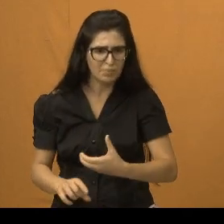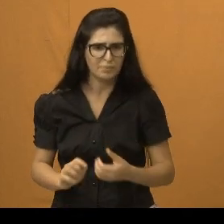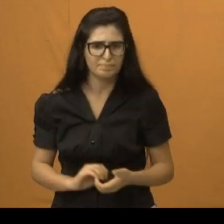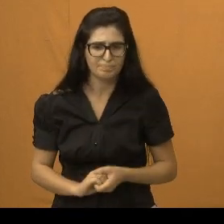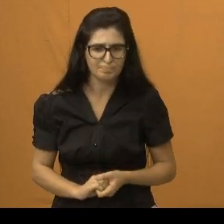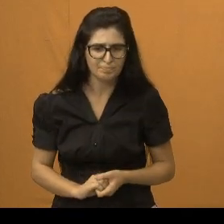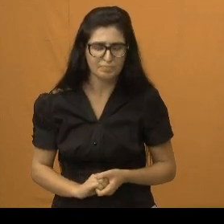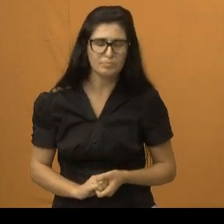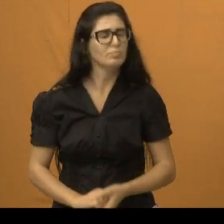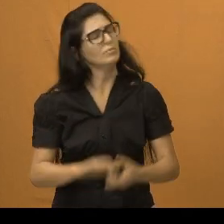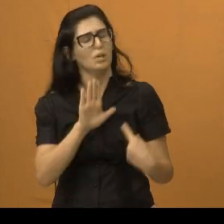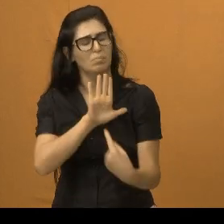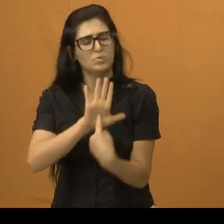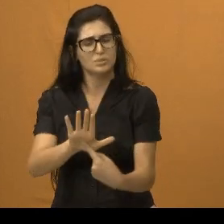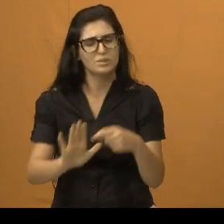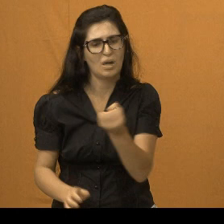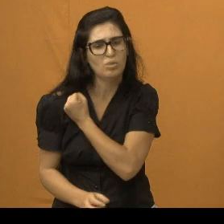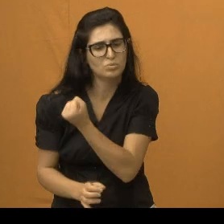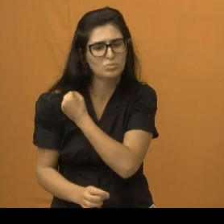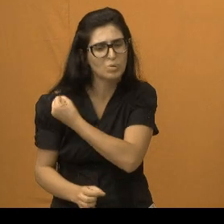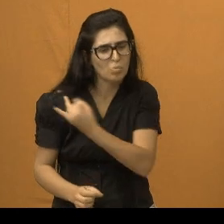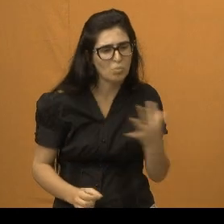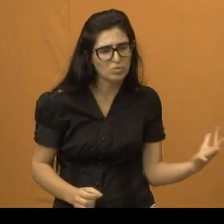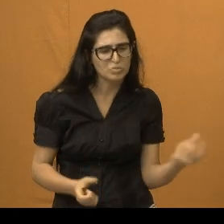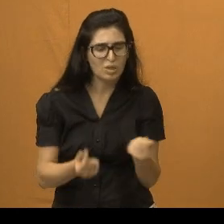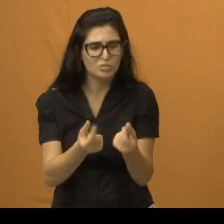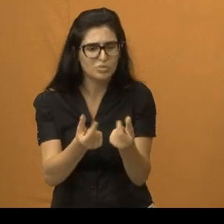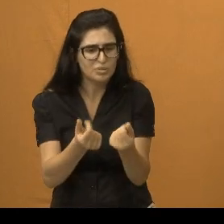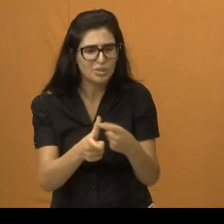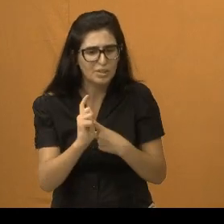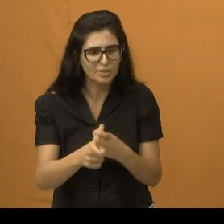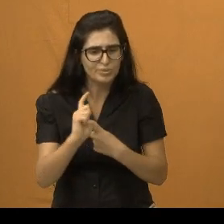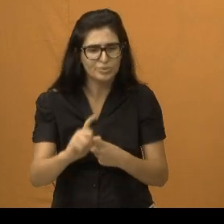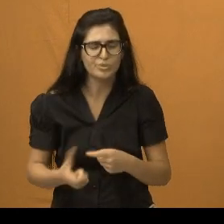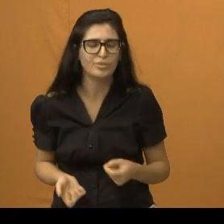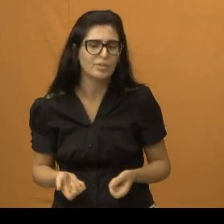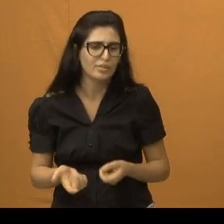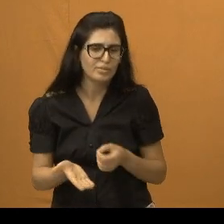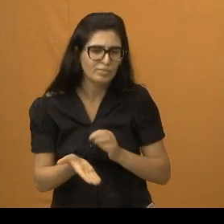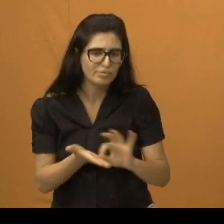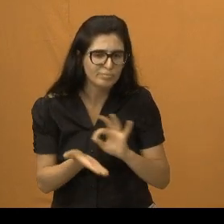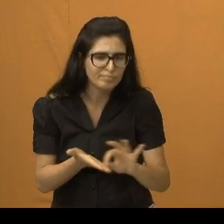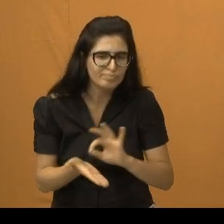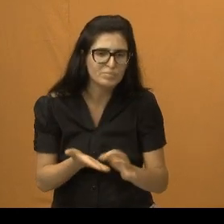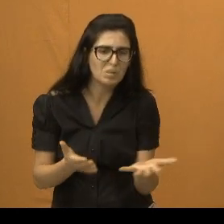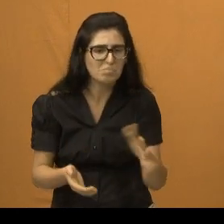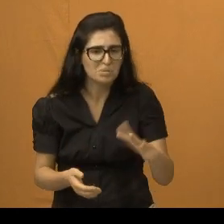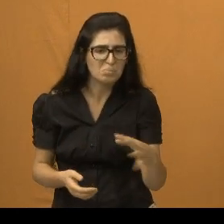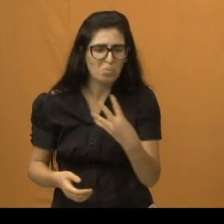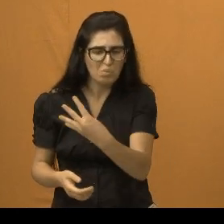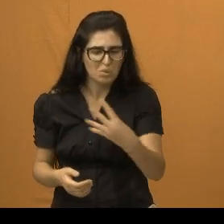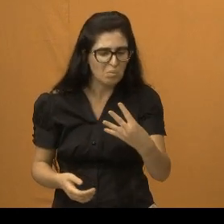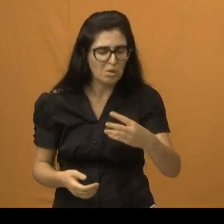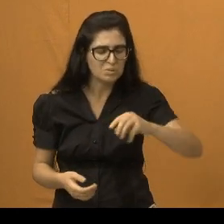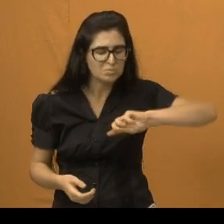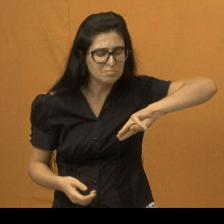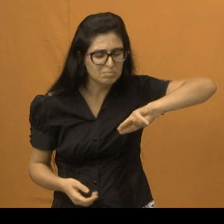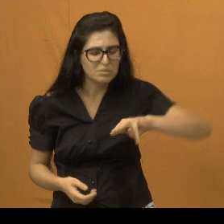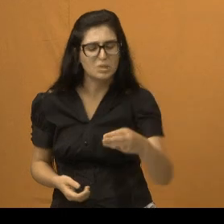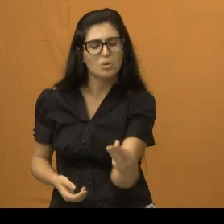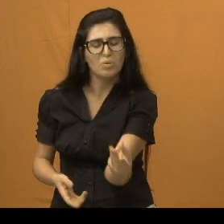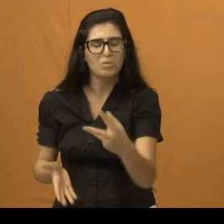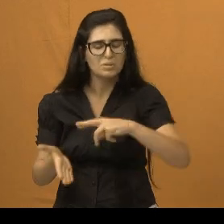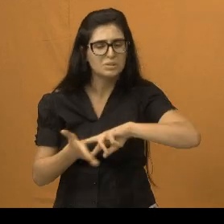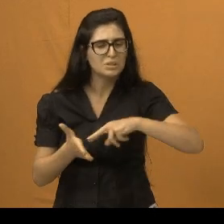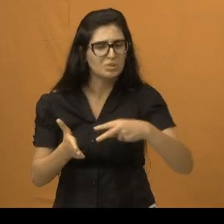vocês, nesses números iniciais, esse valor inscrito em resto a pagar em torno de 44 milhões, ele já